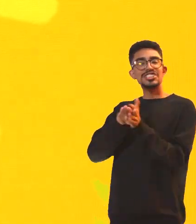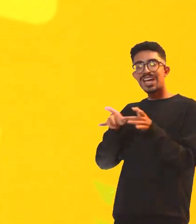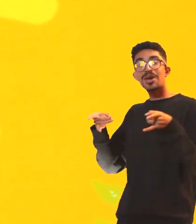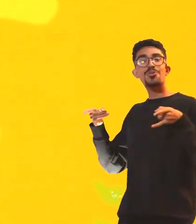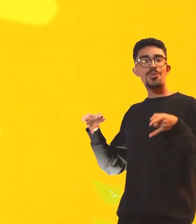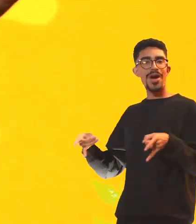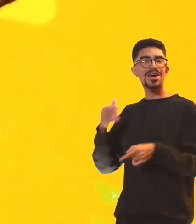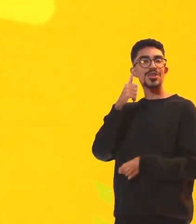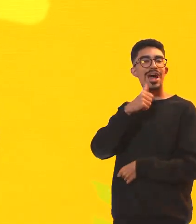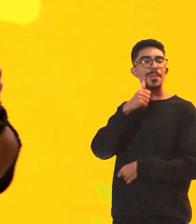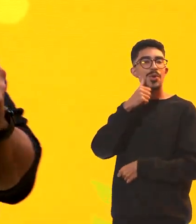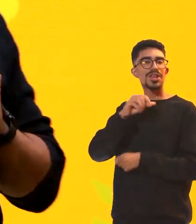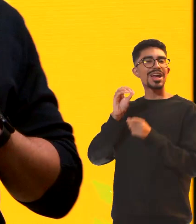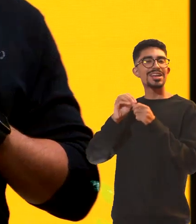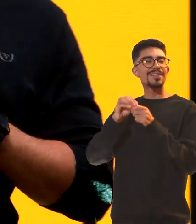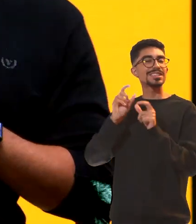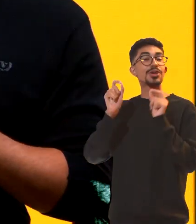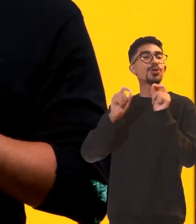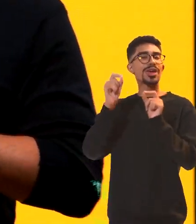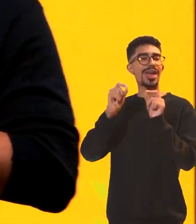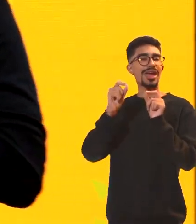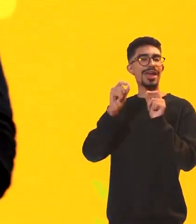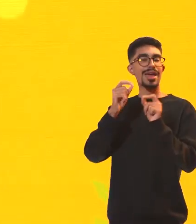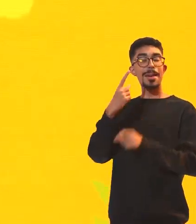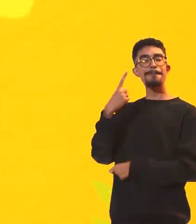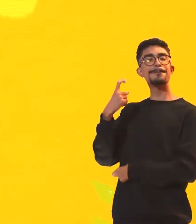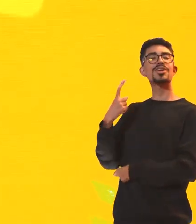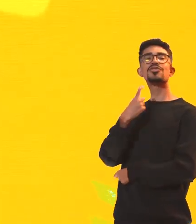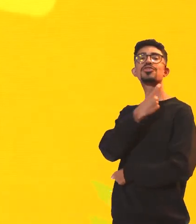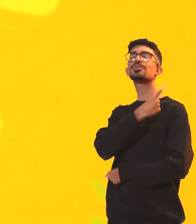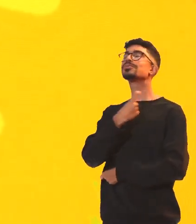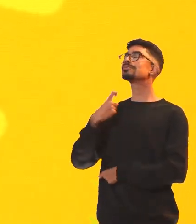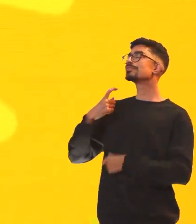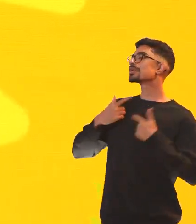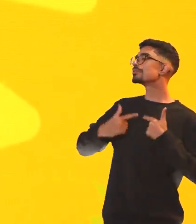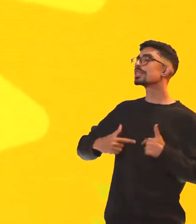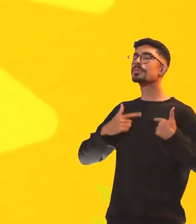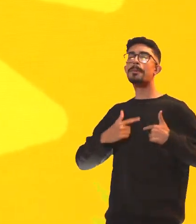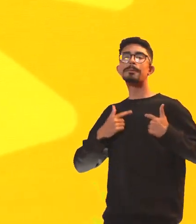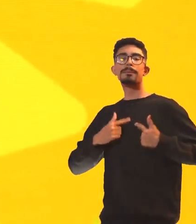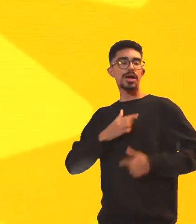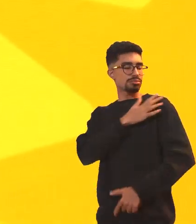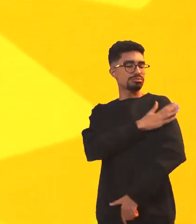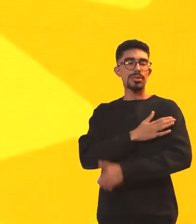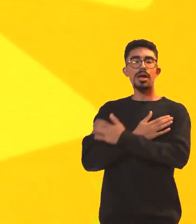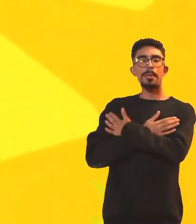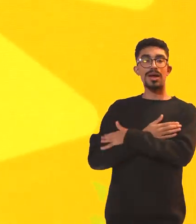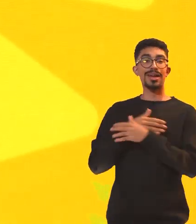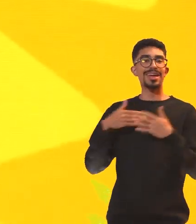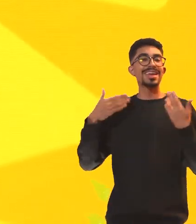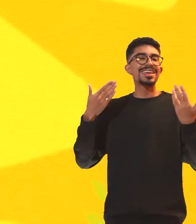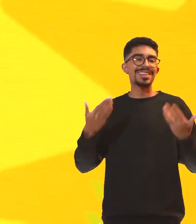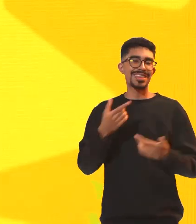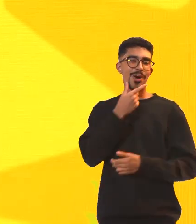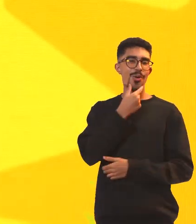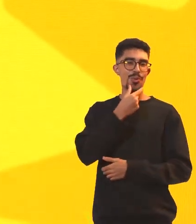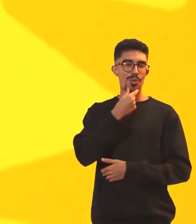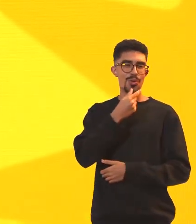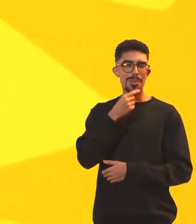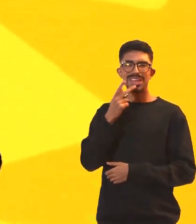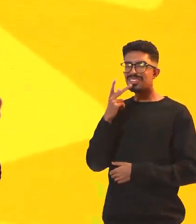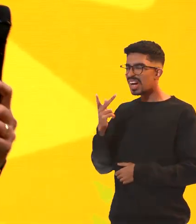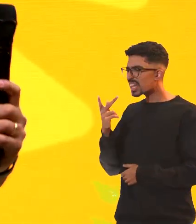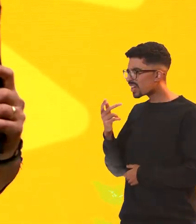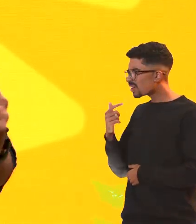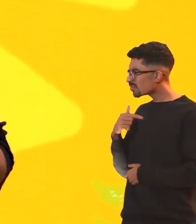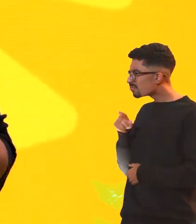a maquiagem, o cheiro do perfume no quarto, e ele pensa, puxa, esqueci de alguma coisa, esqueci do aniversário de casamento, esqueci, o